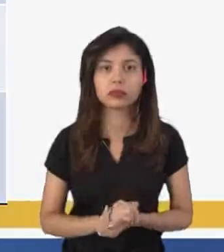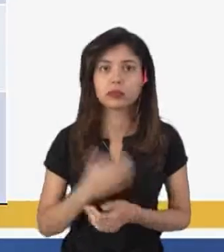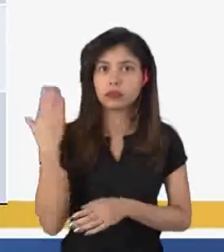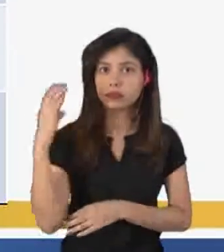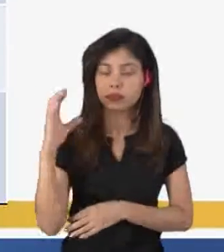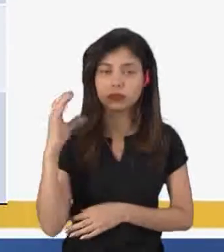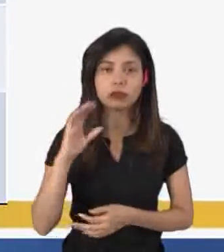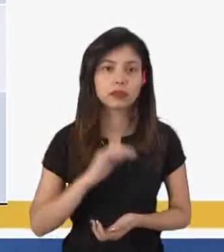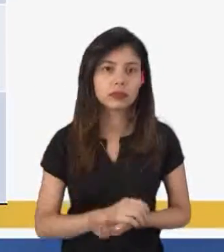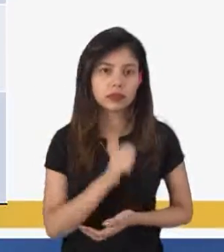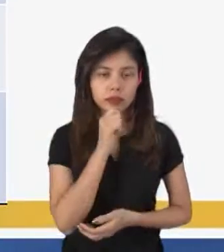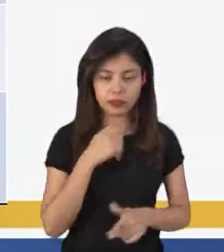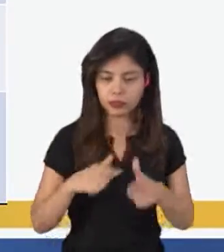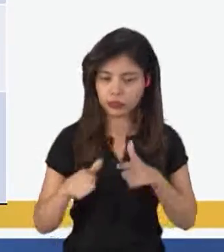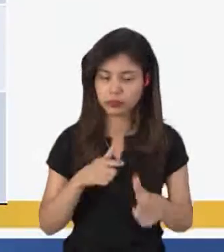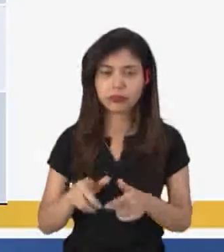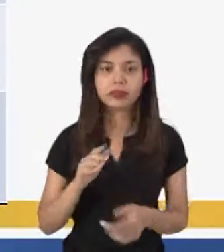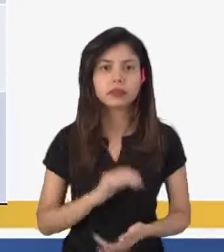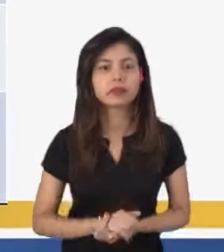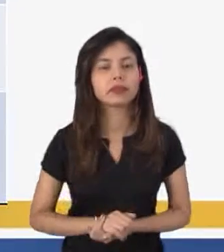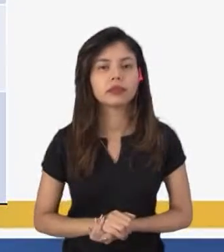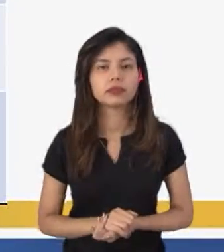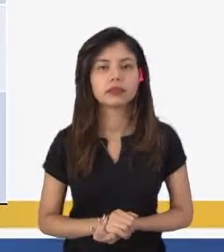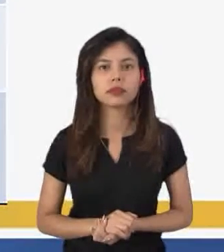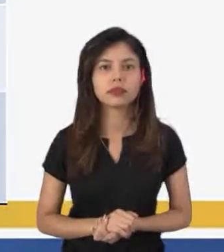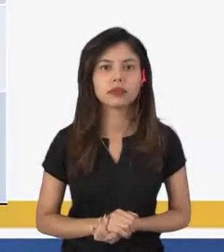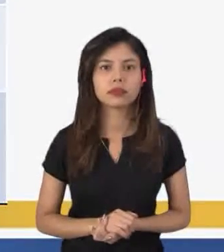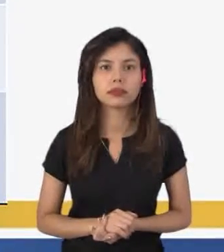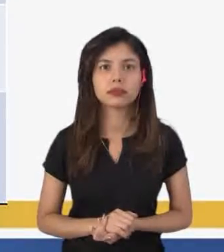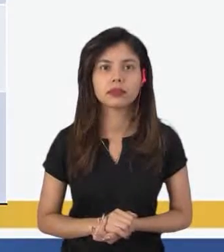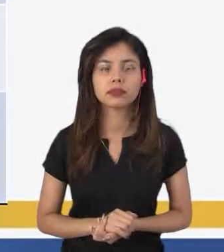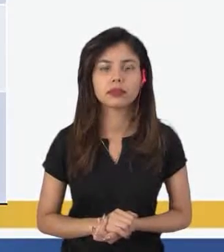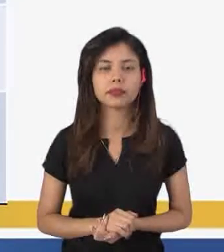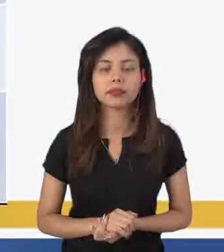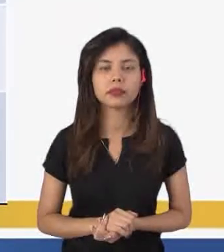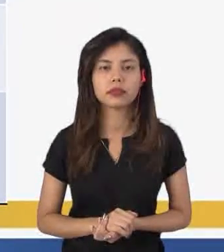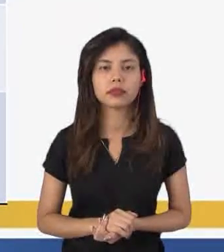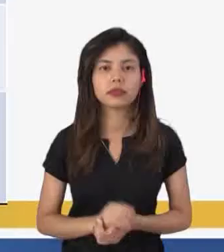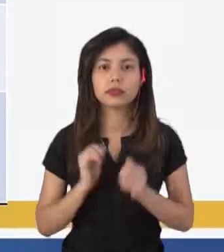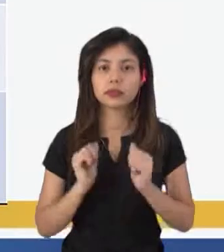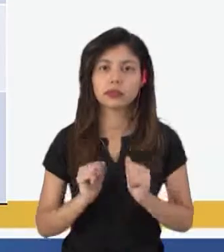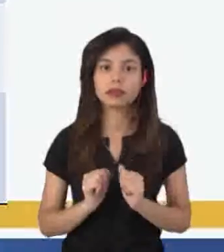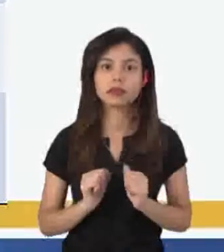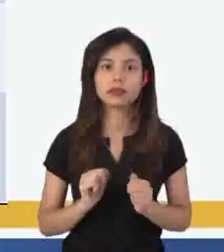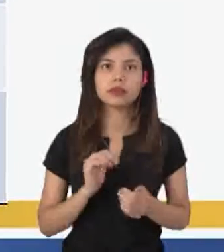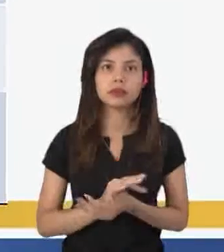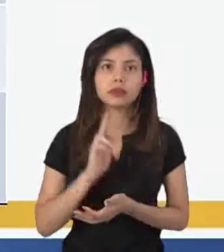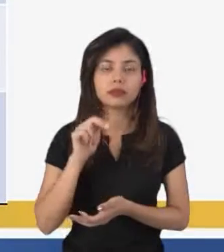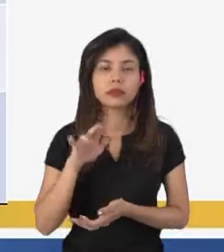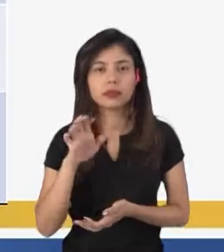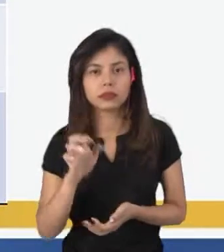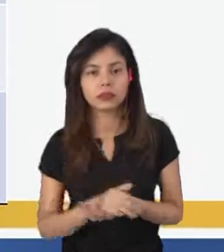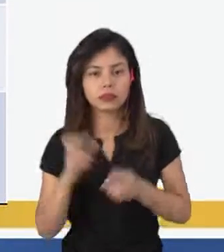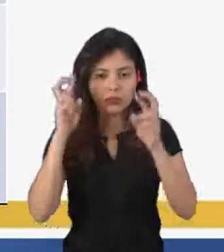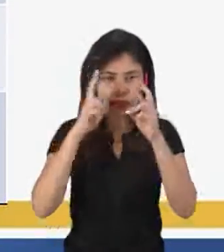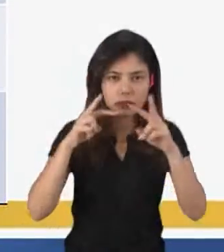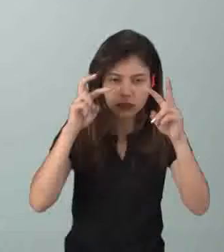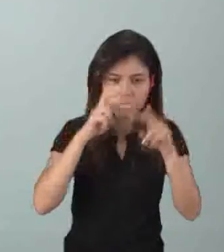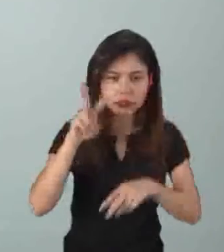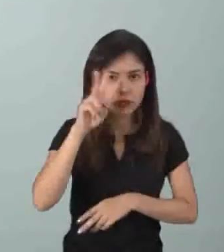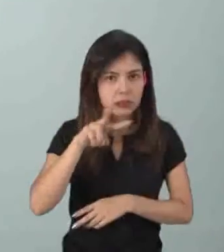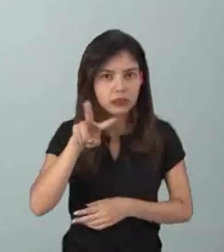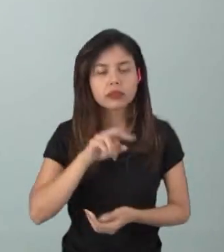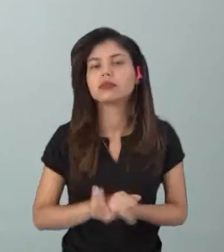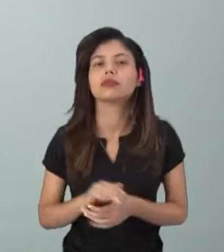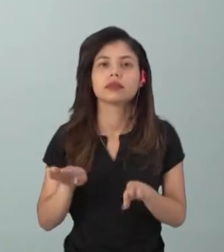Uma ciência que trabalha aspectos, né, que pode ser fonético ou visual, né?